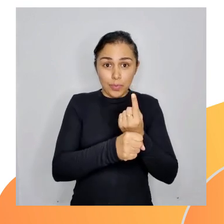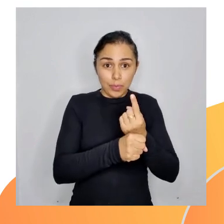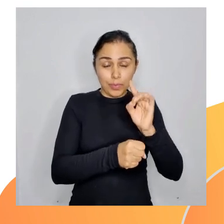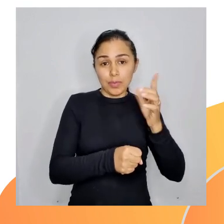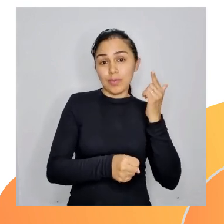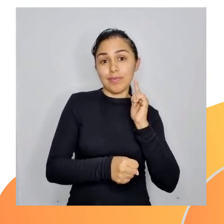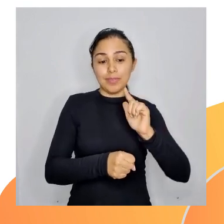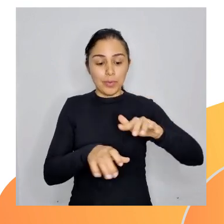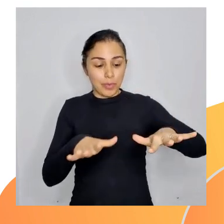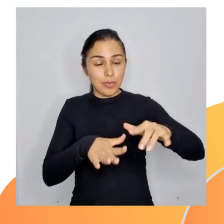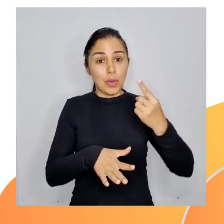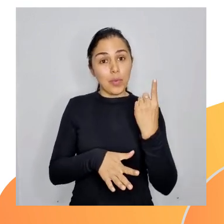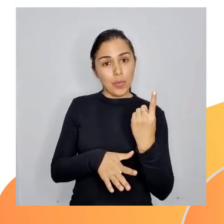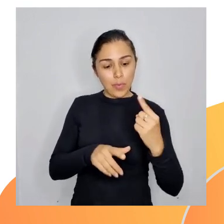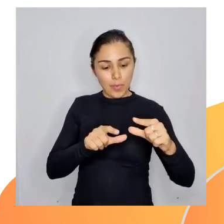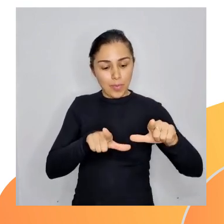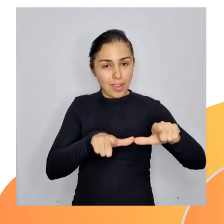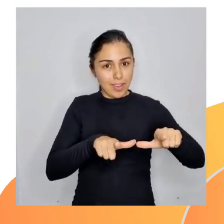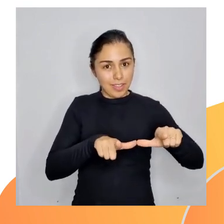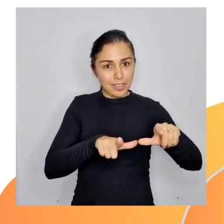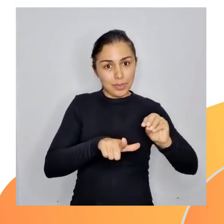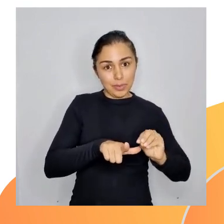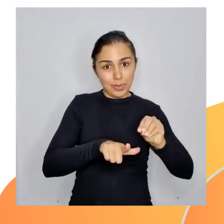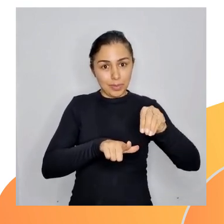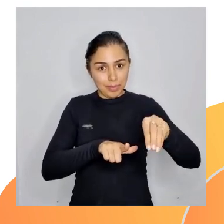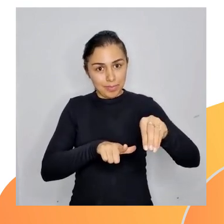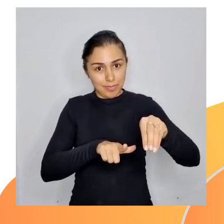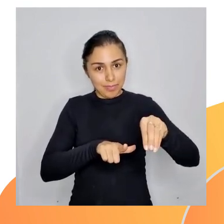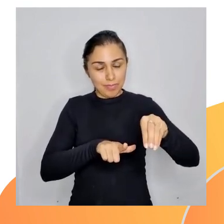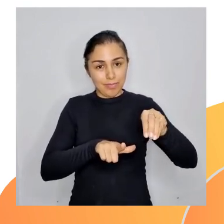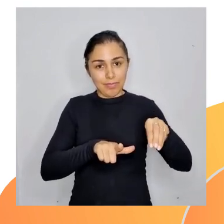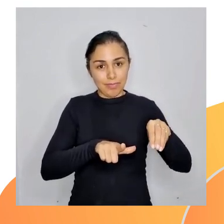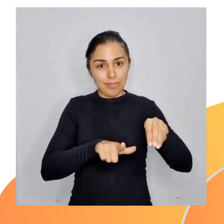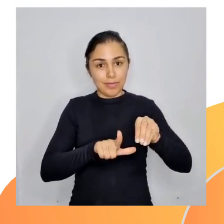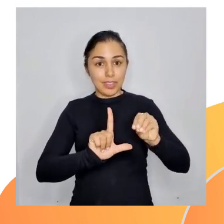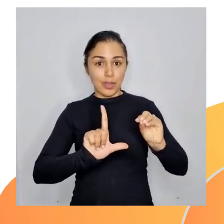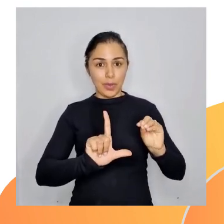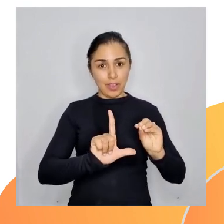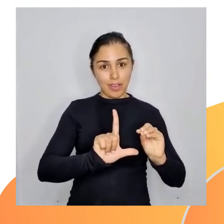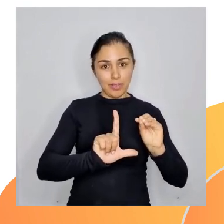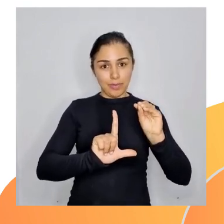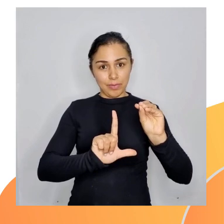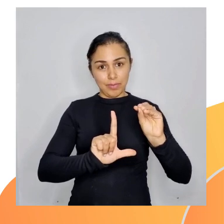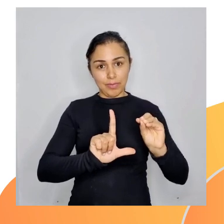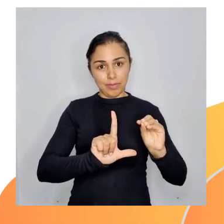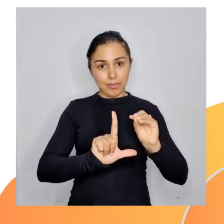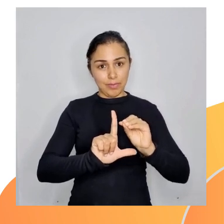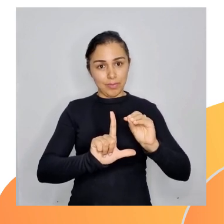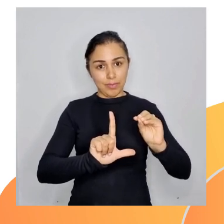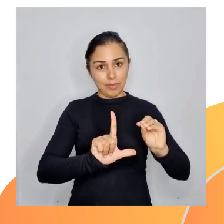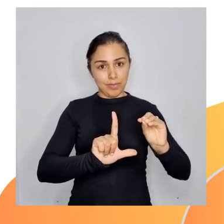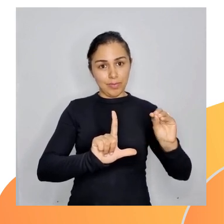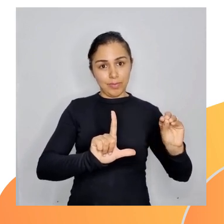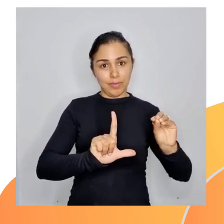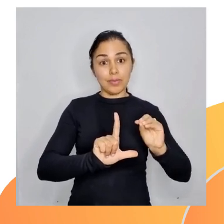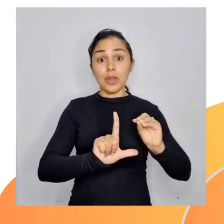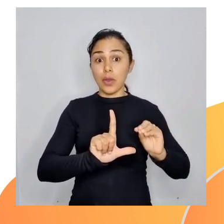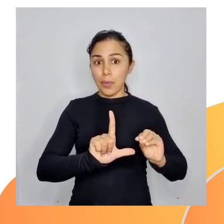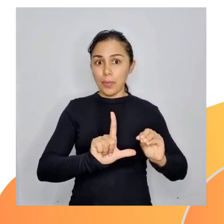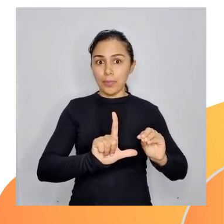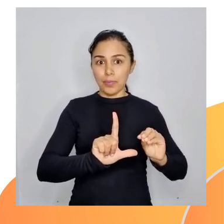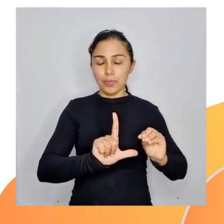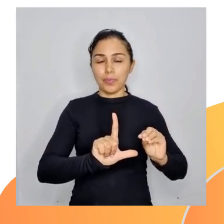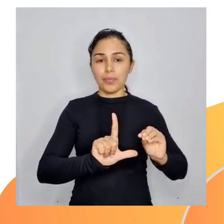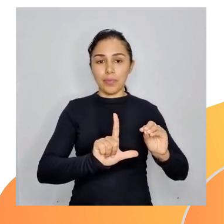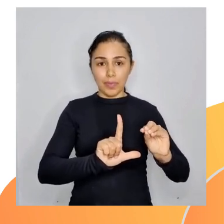para trás, o rei só anda uma casa para a lateral, como também o rei só anda uma casa